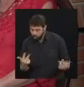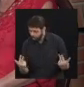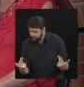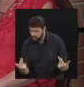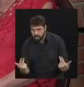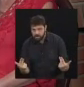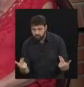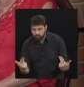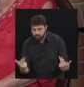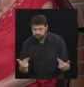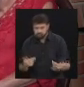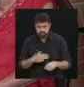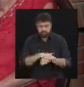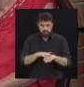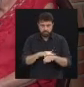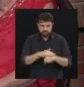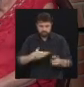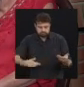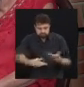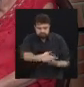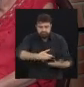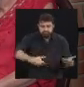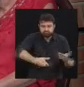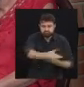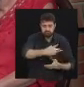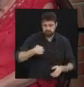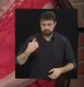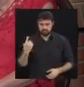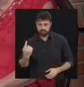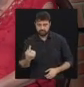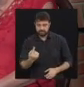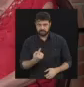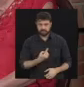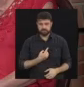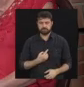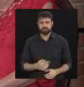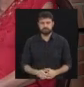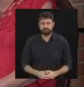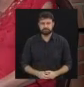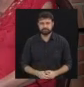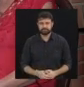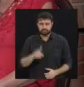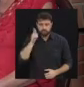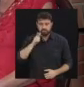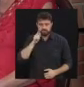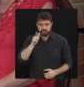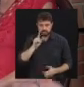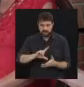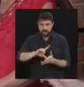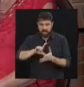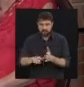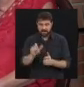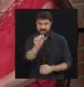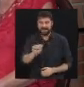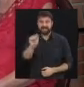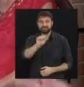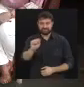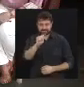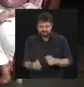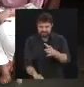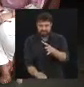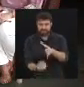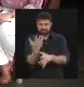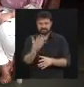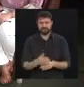Vamos conversar, e foi indo, enfim, e a gente acabou criando depois uma associação. Eu